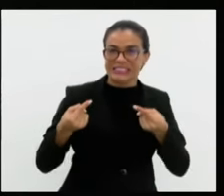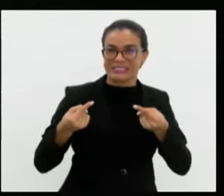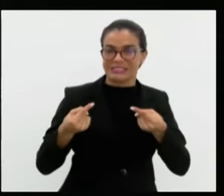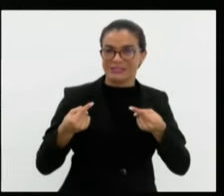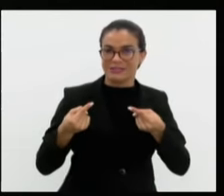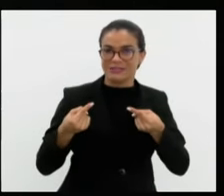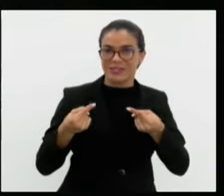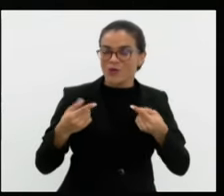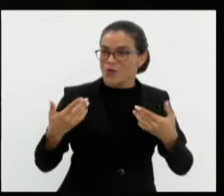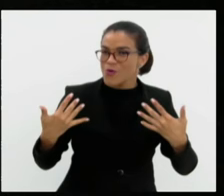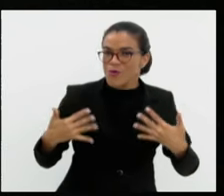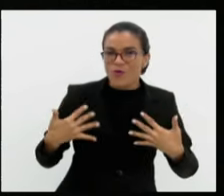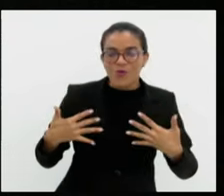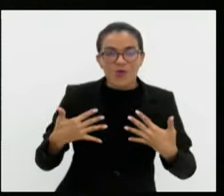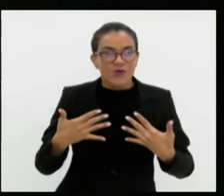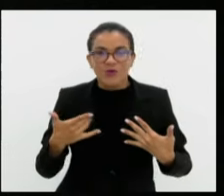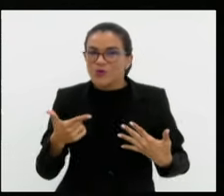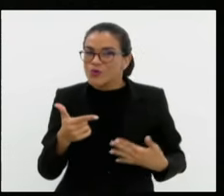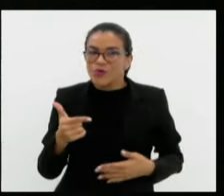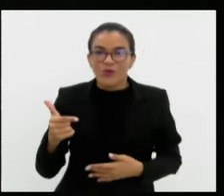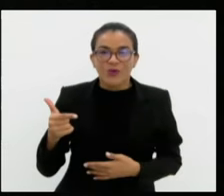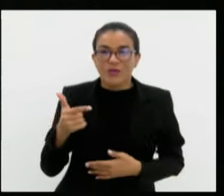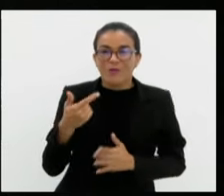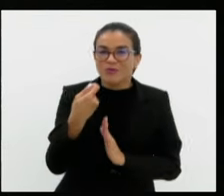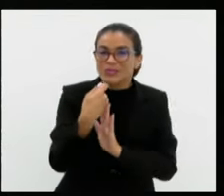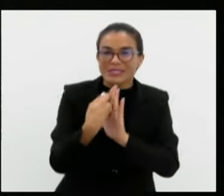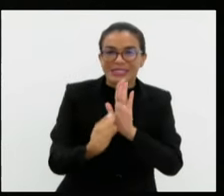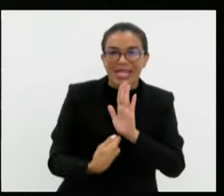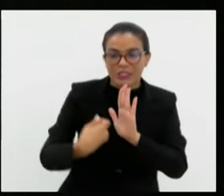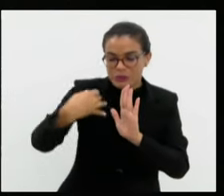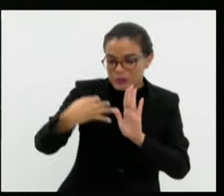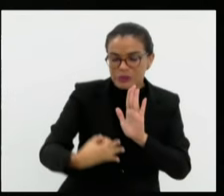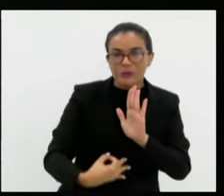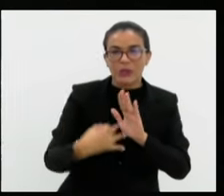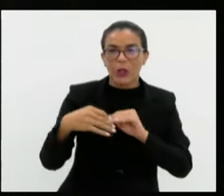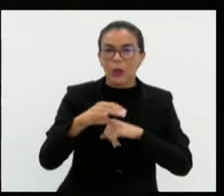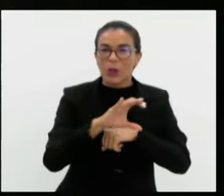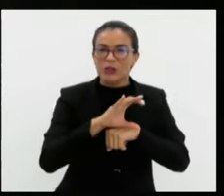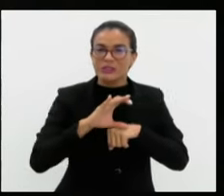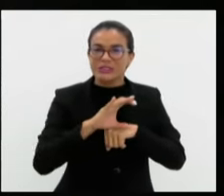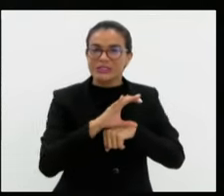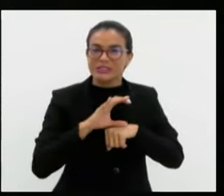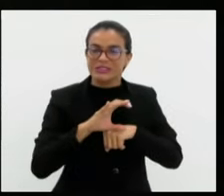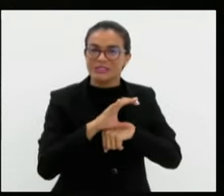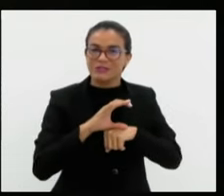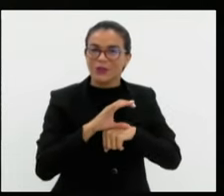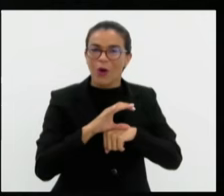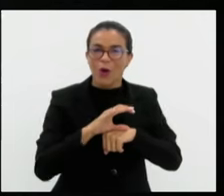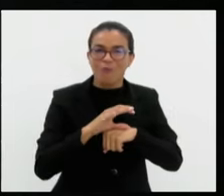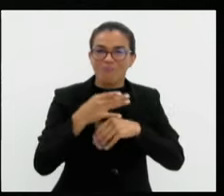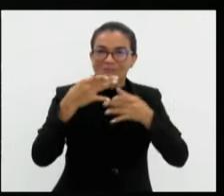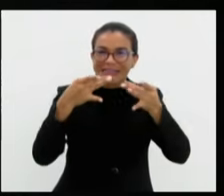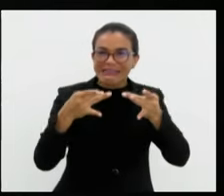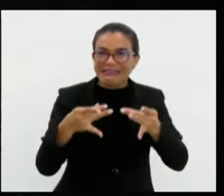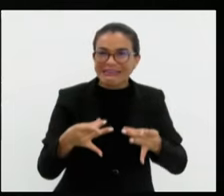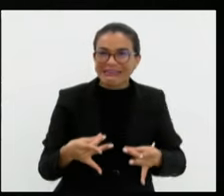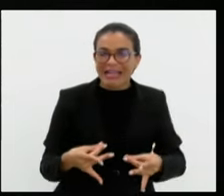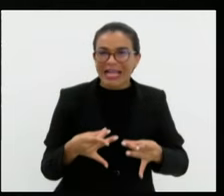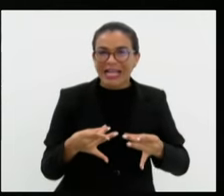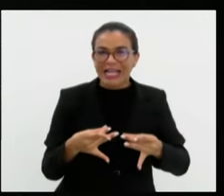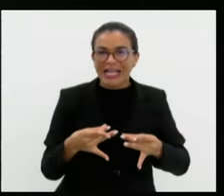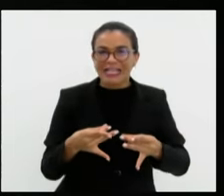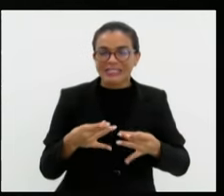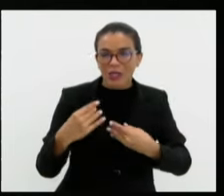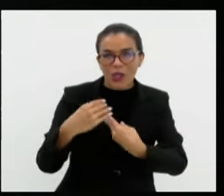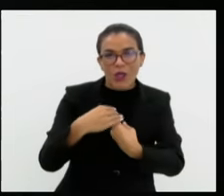ter celebrado ainda nos textos legais e constitucionais algo que consiga